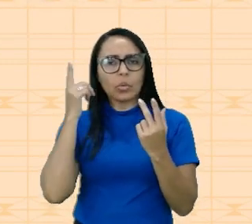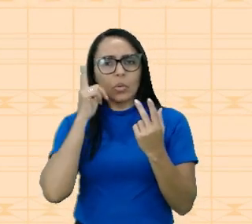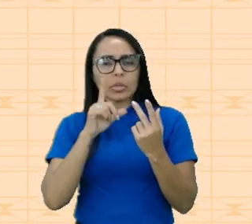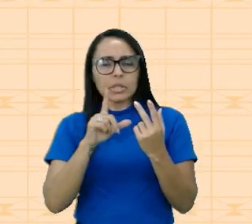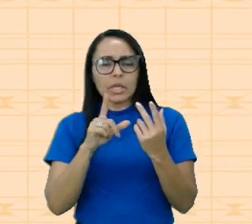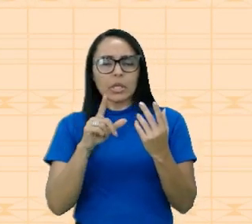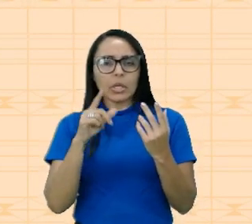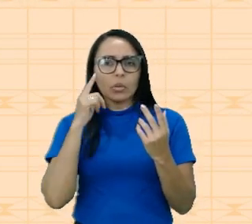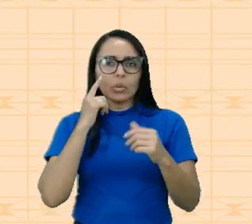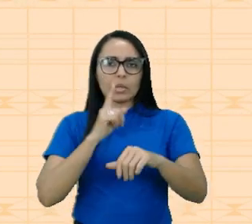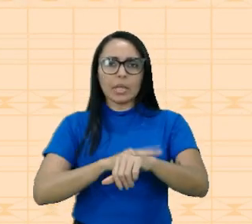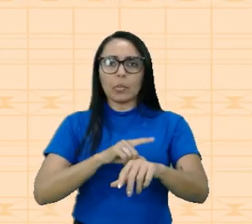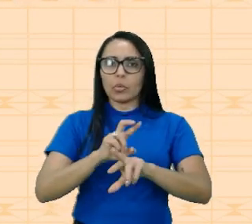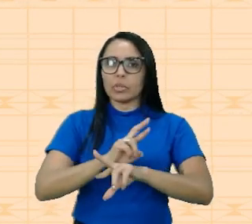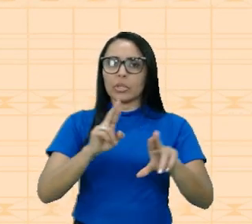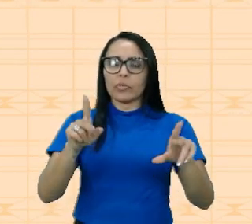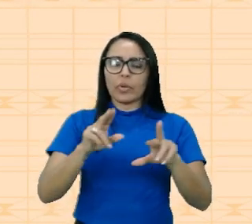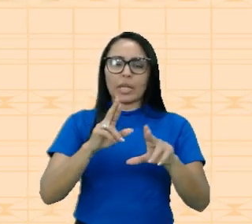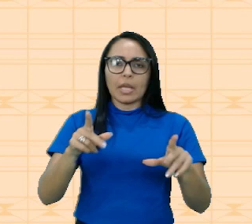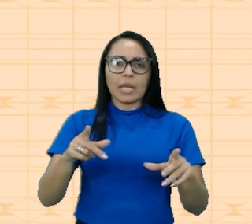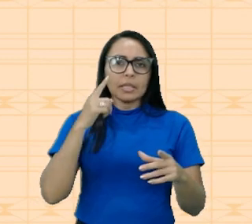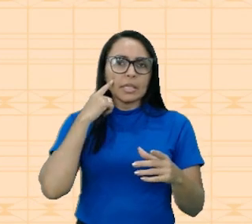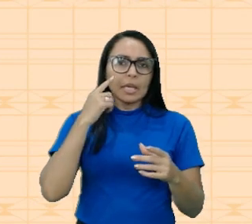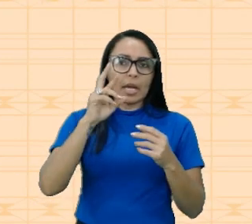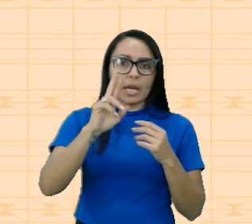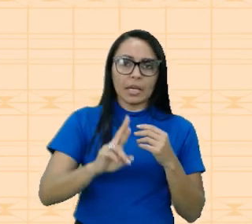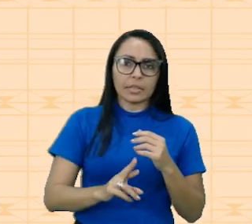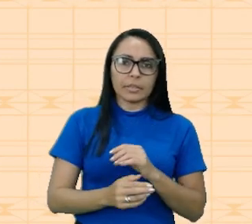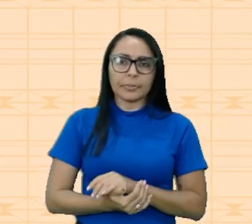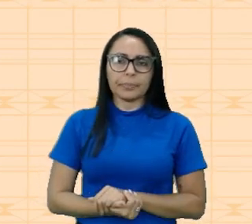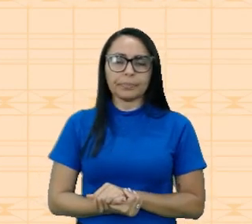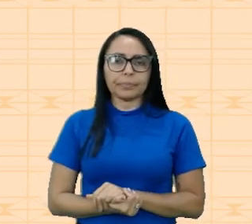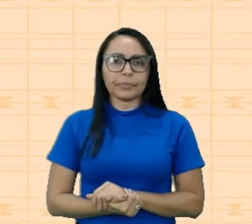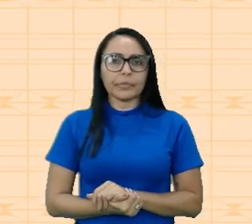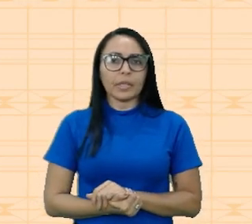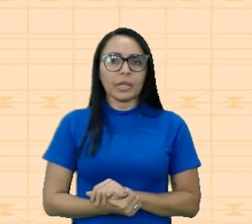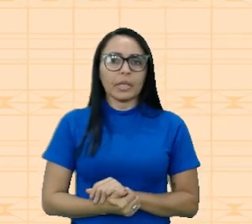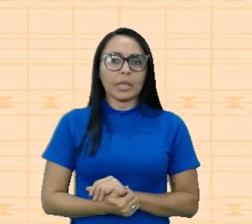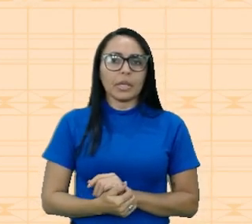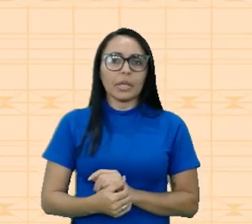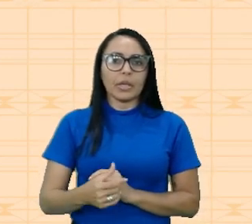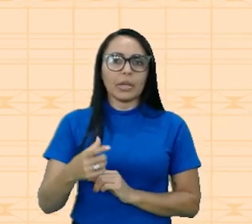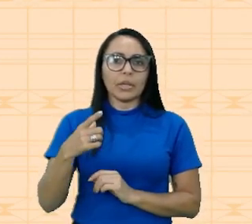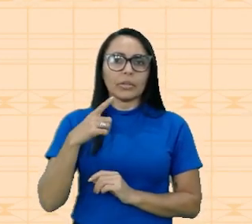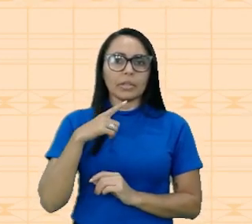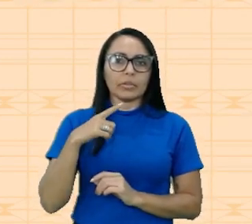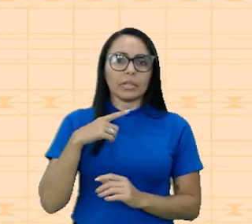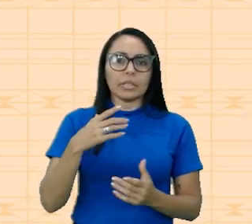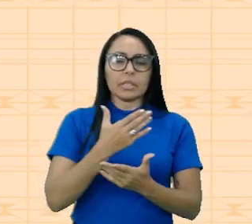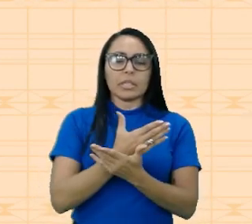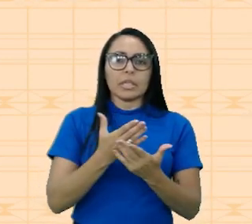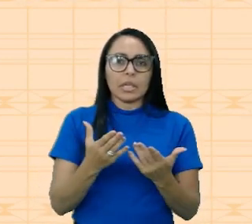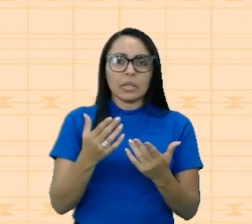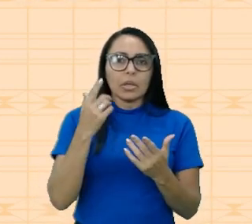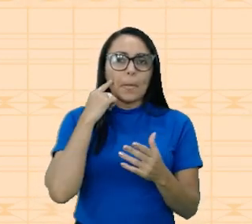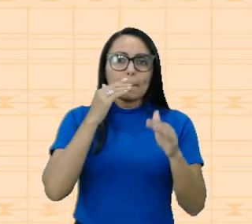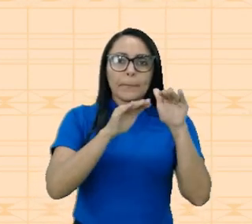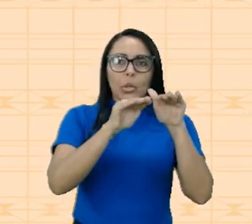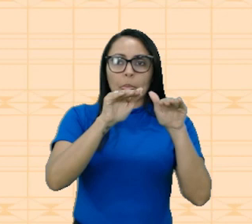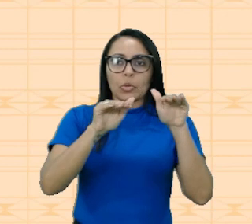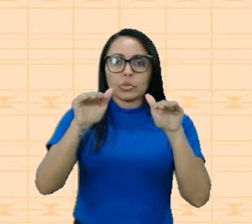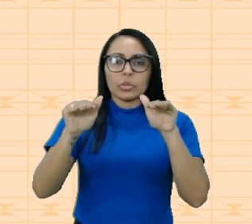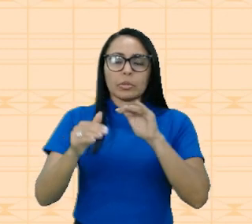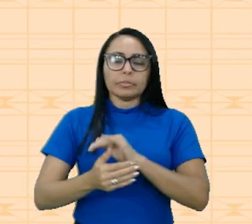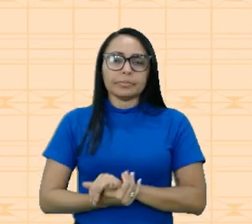momentos distintos estabelecer a razão equivalente, eu tenho grandezas escritas de forma